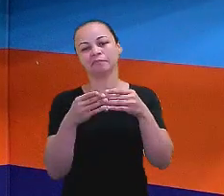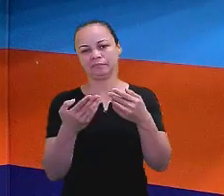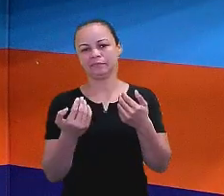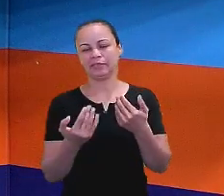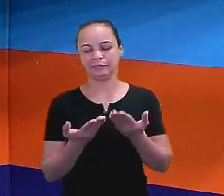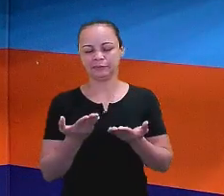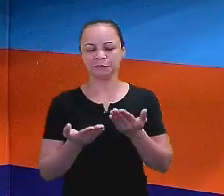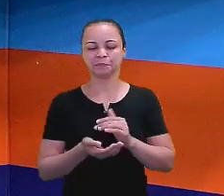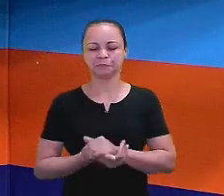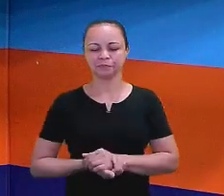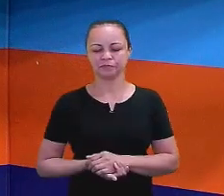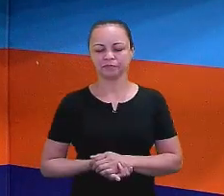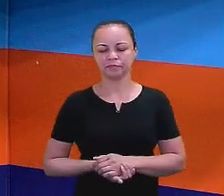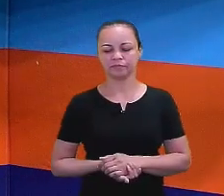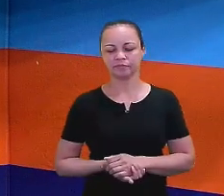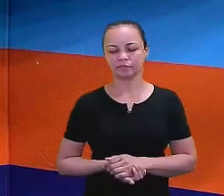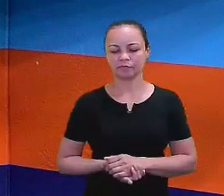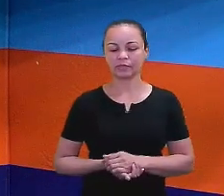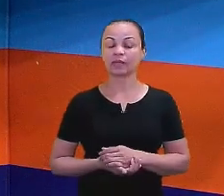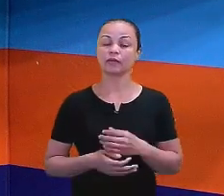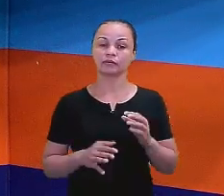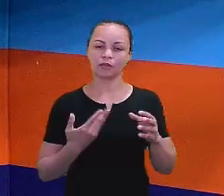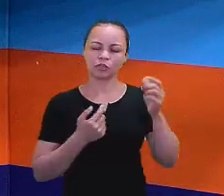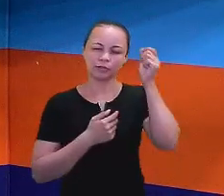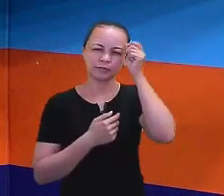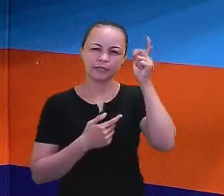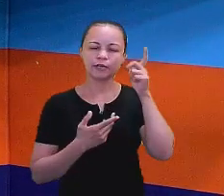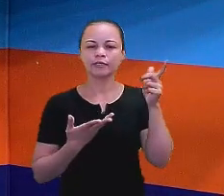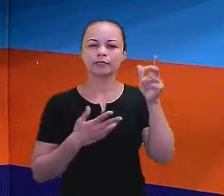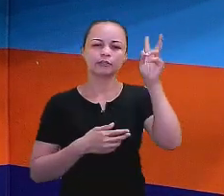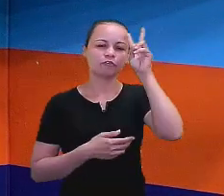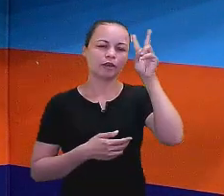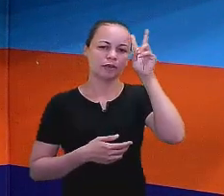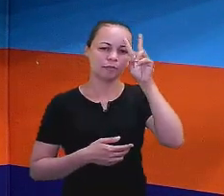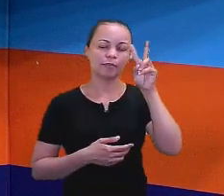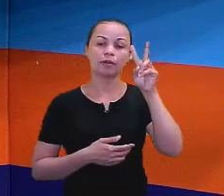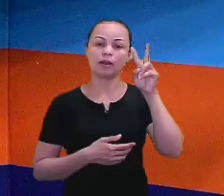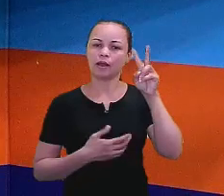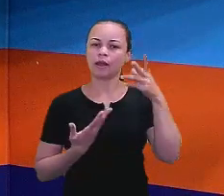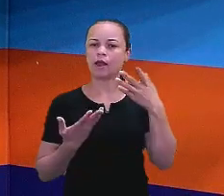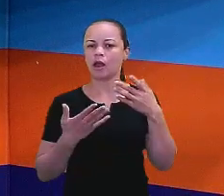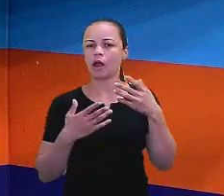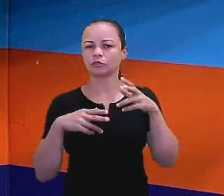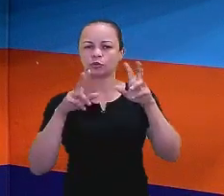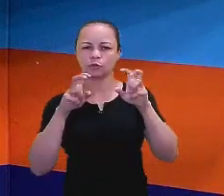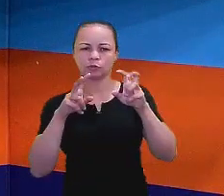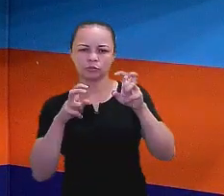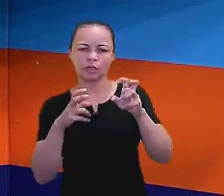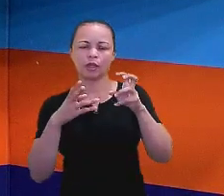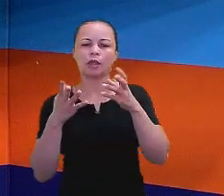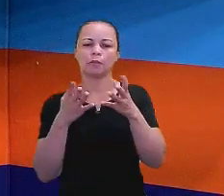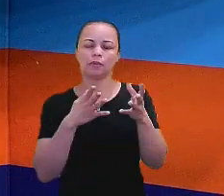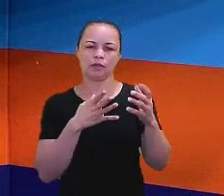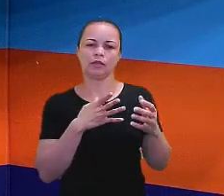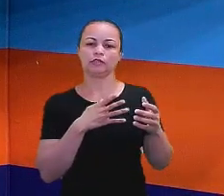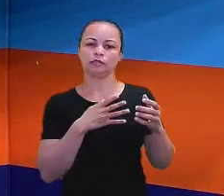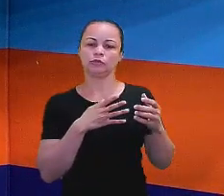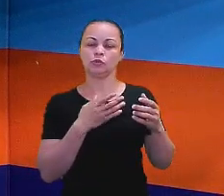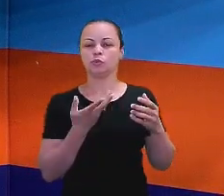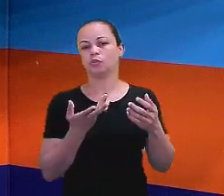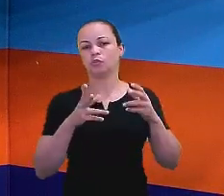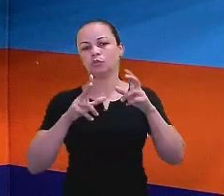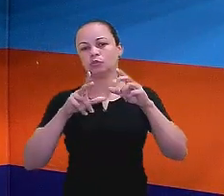medida, tá? Então, aí já vai se ligando, a gente vai lembrar um pouco do assunto de triângulos e ampliar um pouco